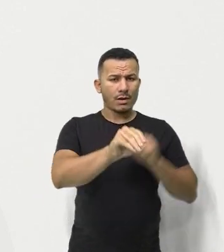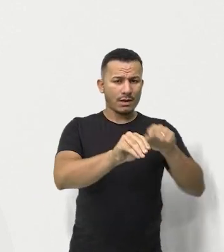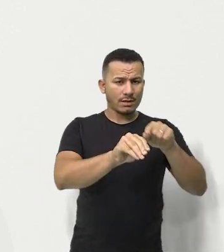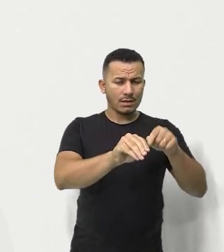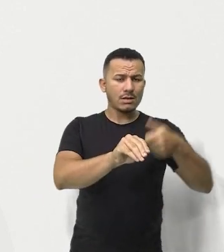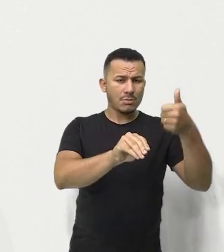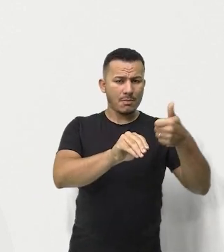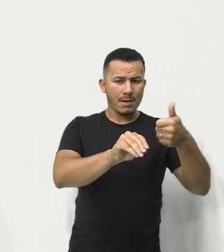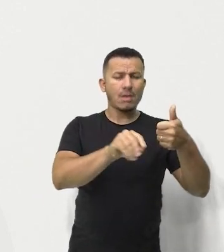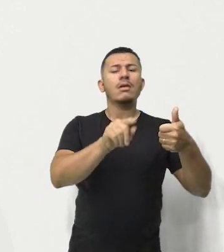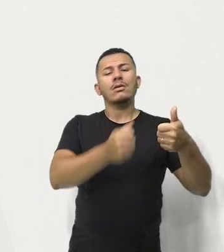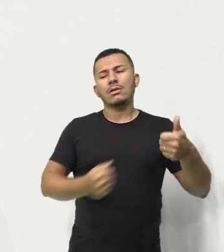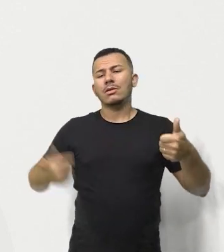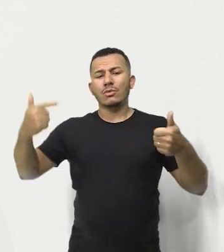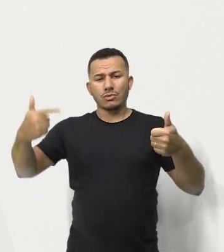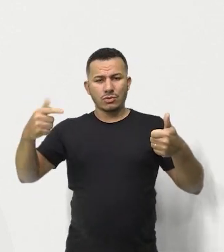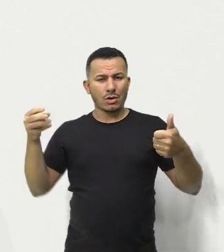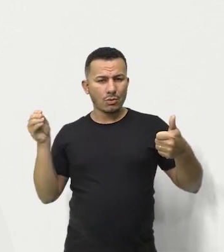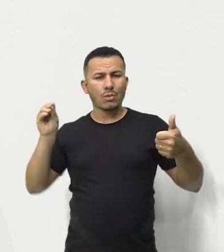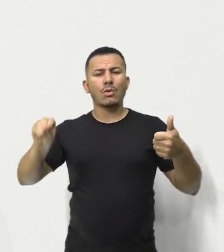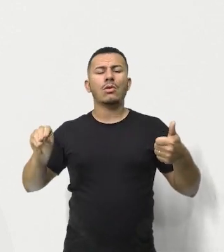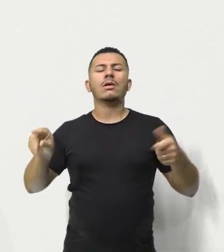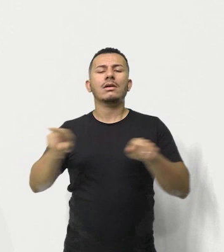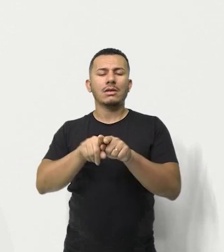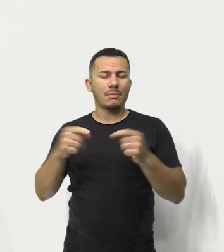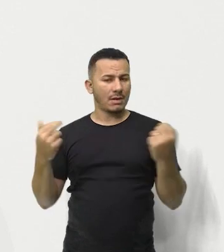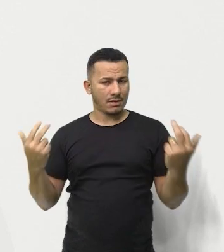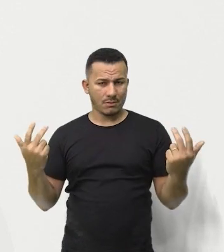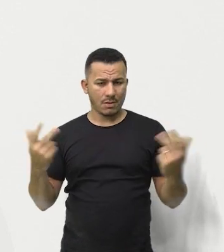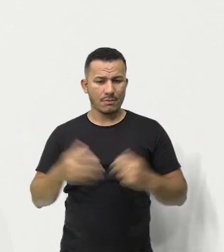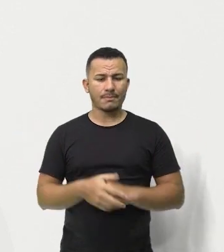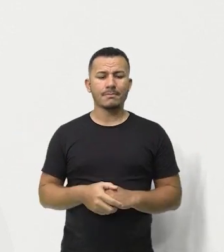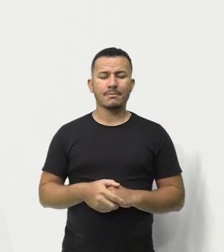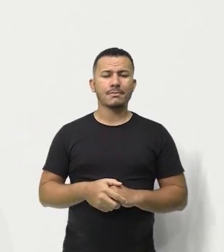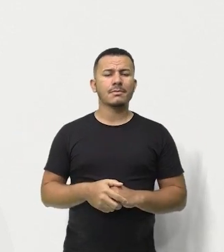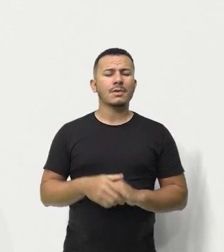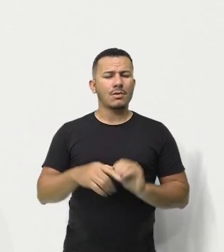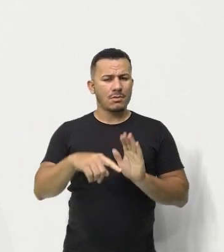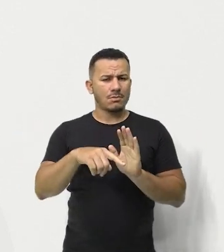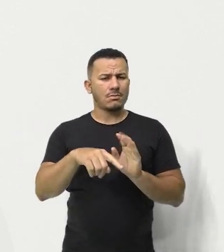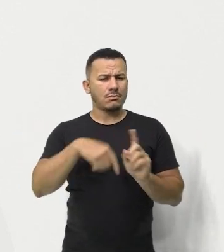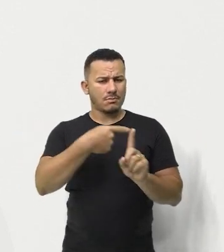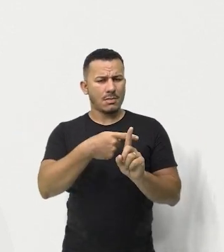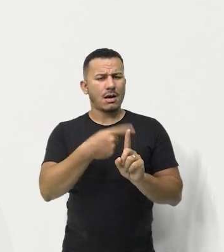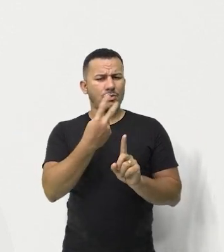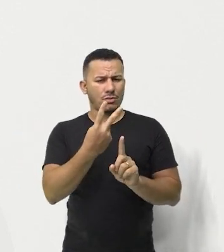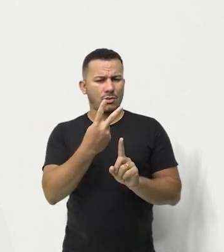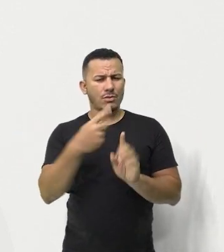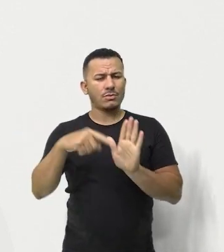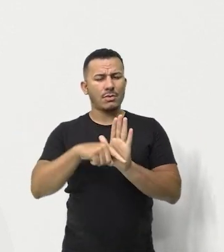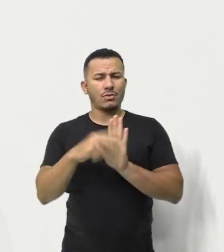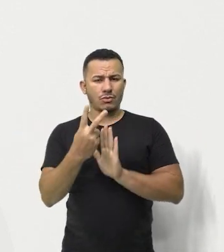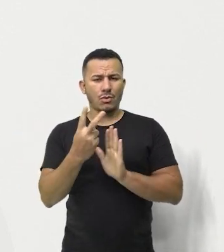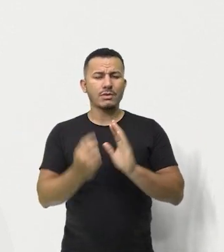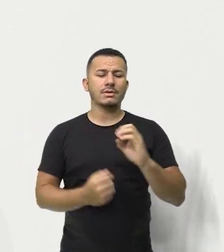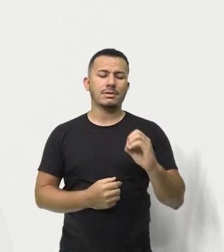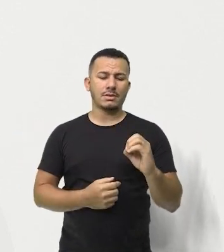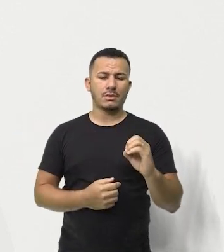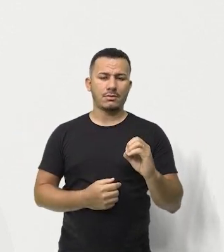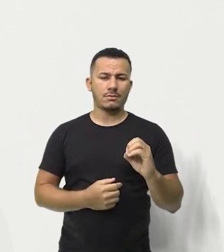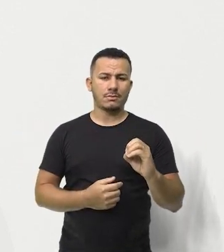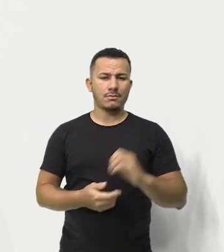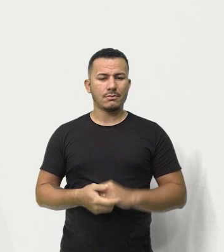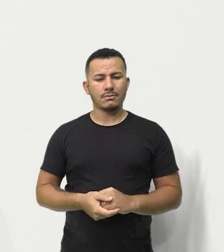coloca do outro. Olha o que acontece. Mais 2 com menos 2, como foi o inverso, isso daqui vai me dar 0, olha.